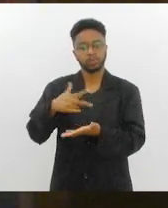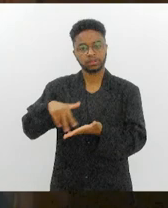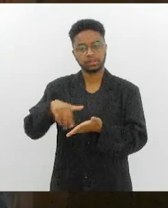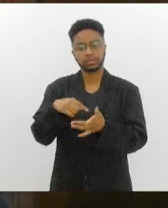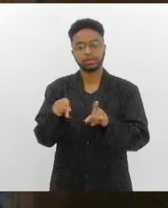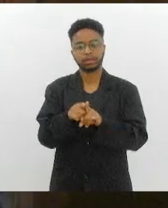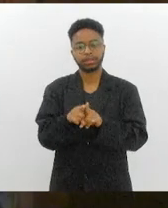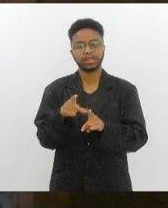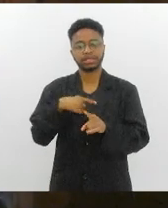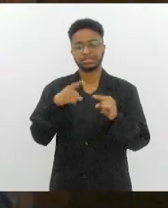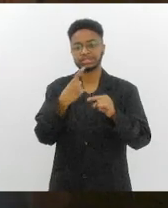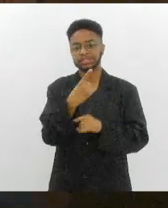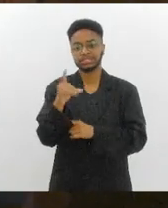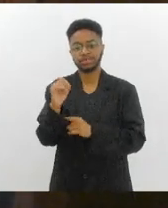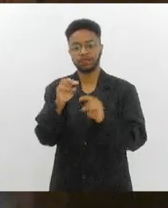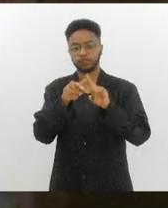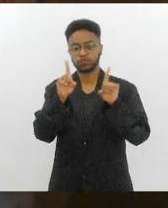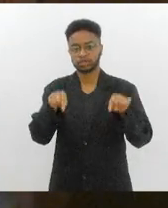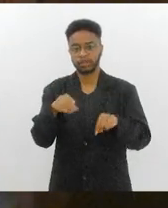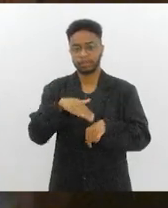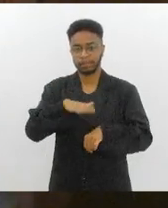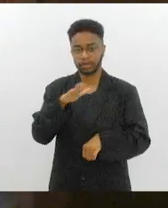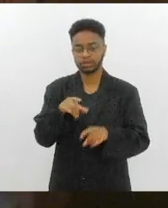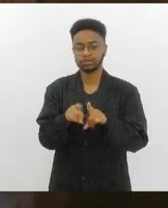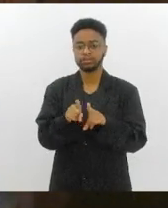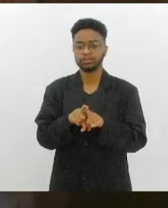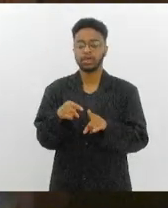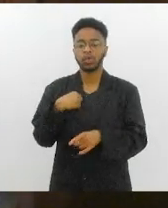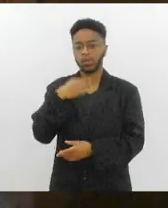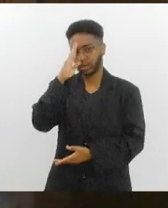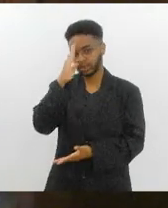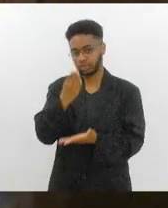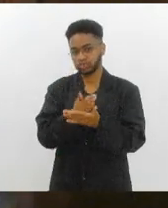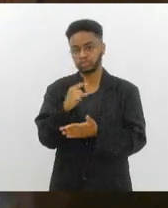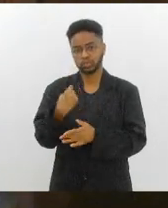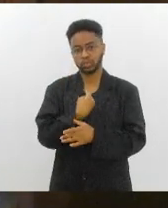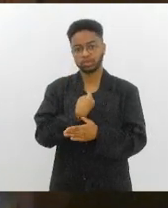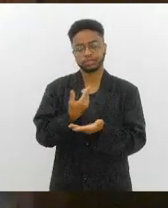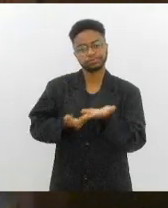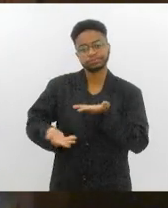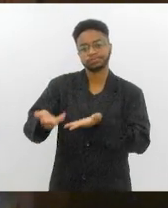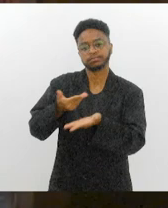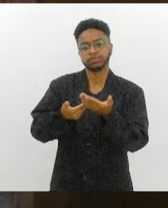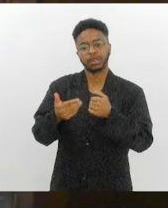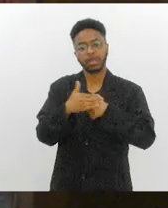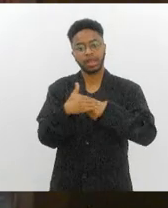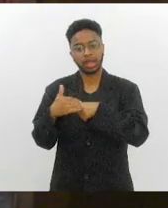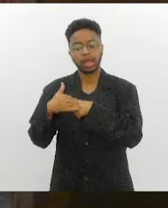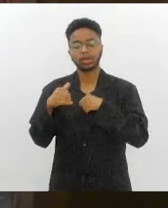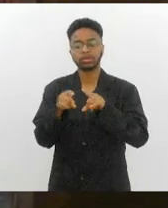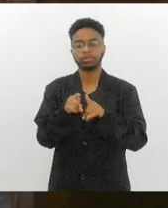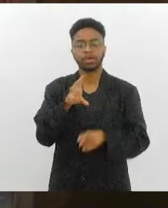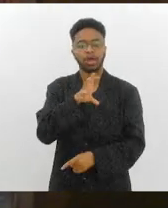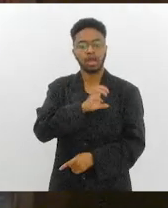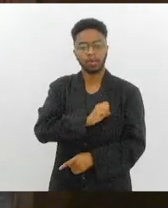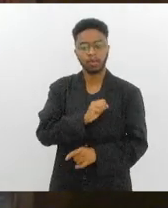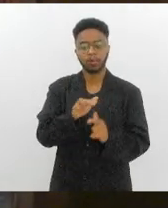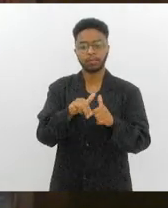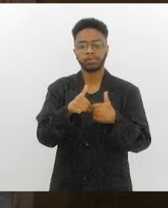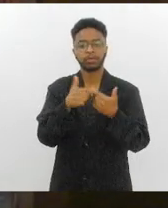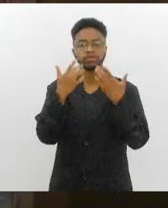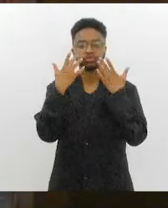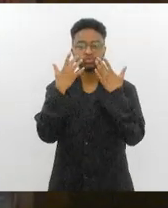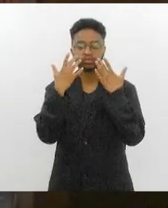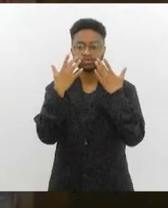100 funcionários hoje. A gente, eu acho que retribui também com muito carinho, muito amor a essa coisa, com os espetáculos,